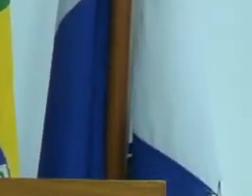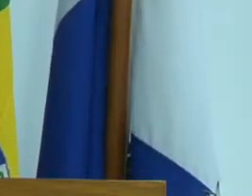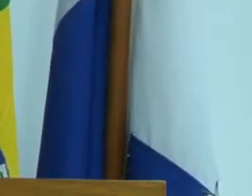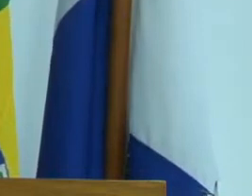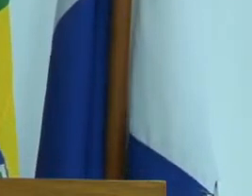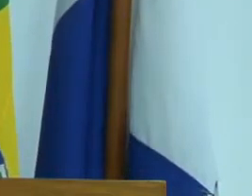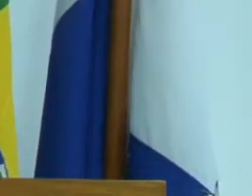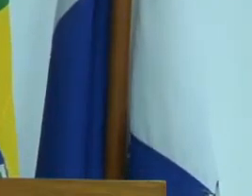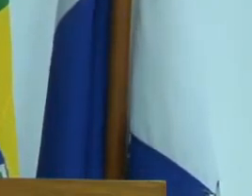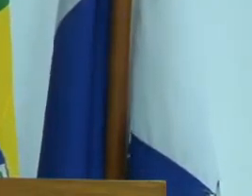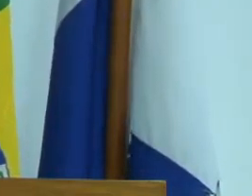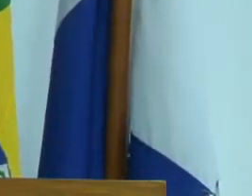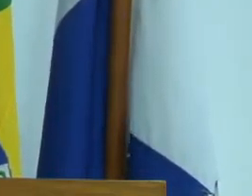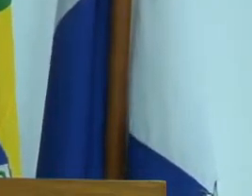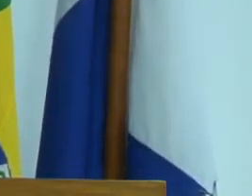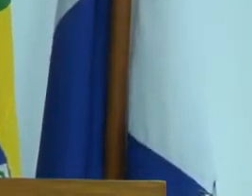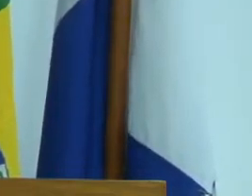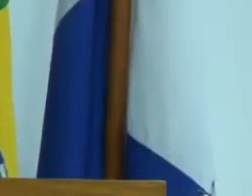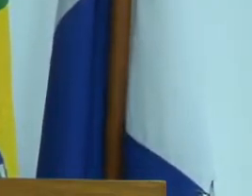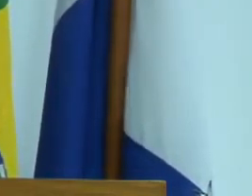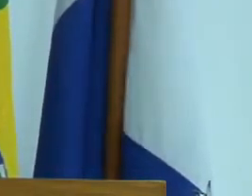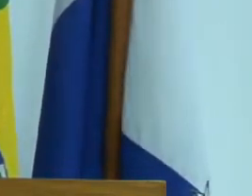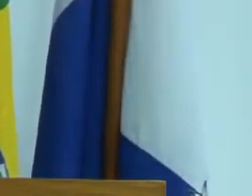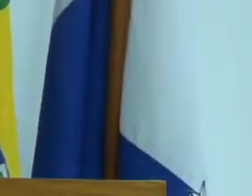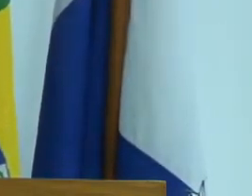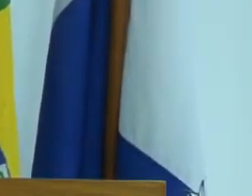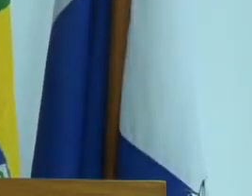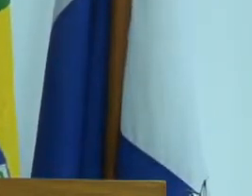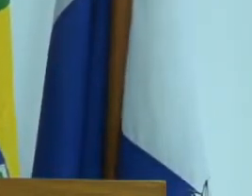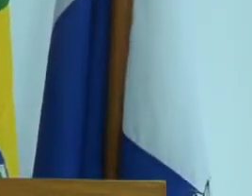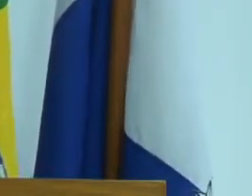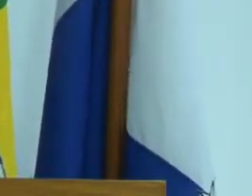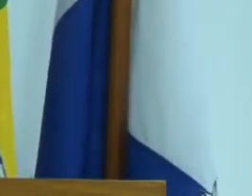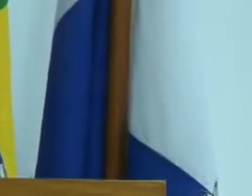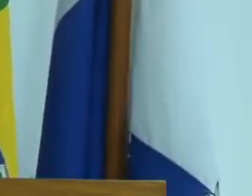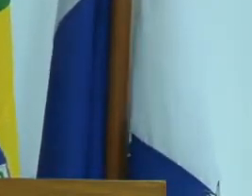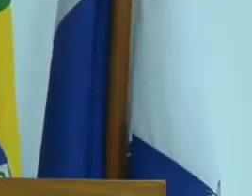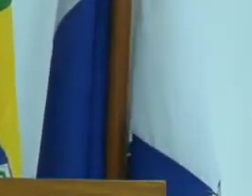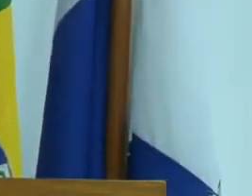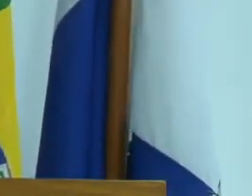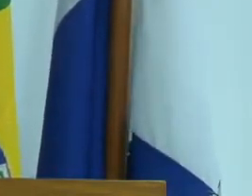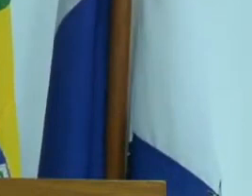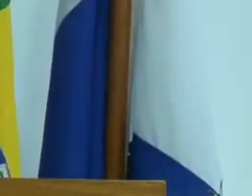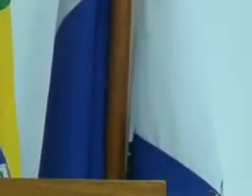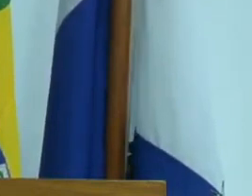Ali é apertado a passagem de água, então ali vem